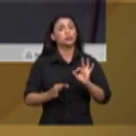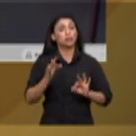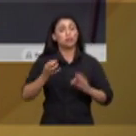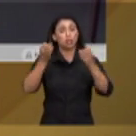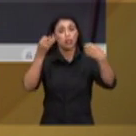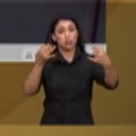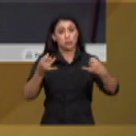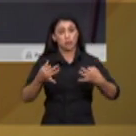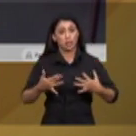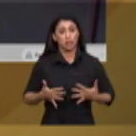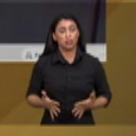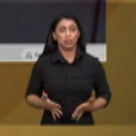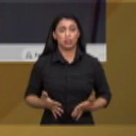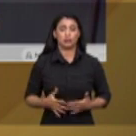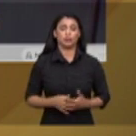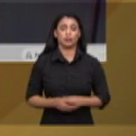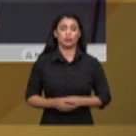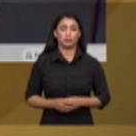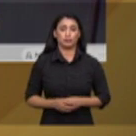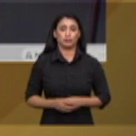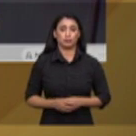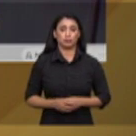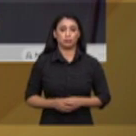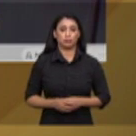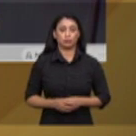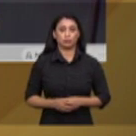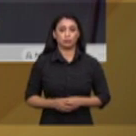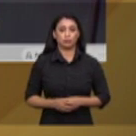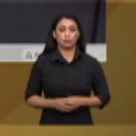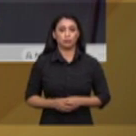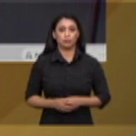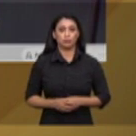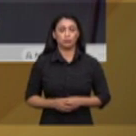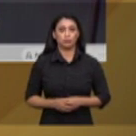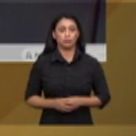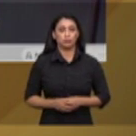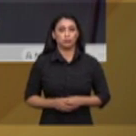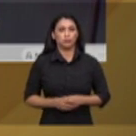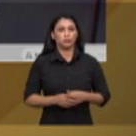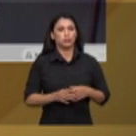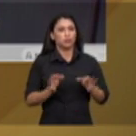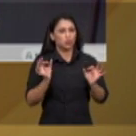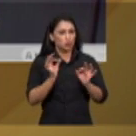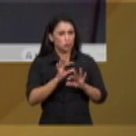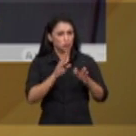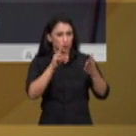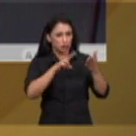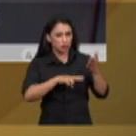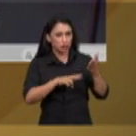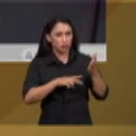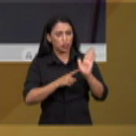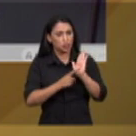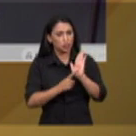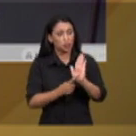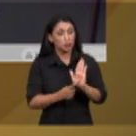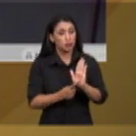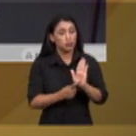ocorre no vocabulário vulgar. Concluo assim a leitura para dizer, manejei